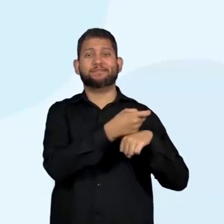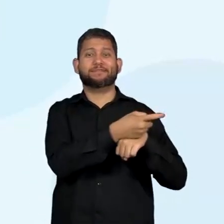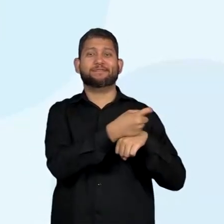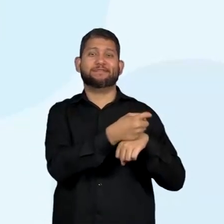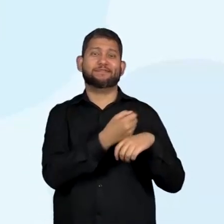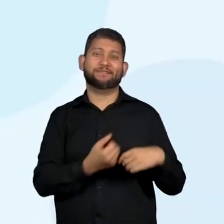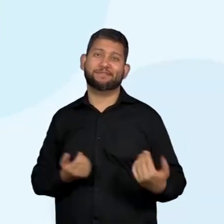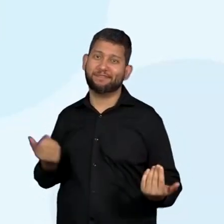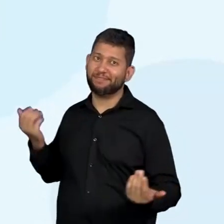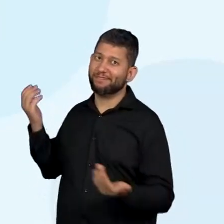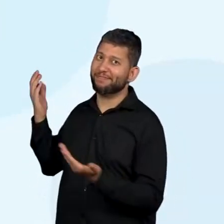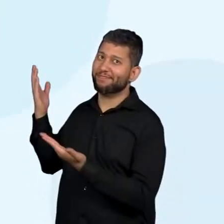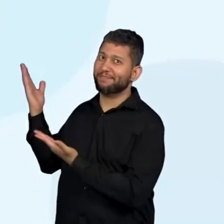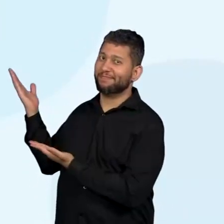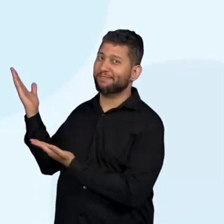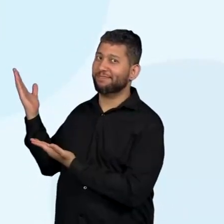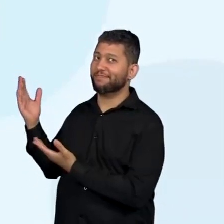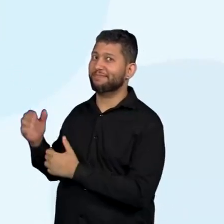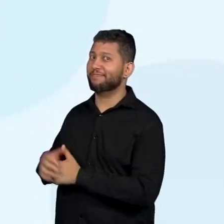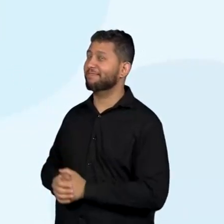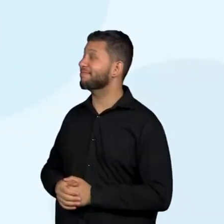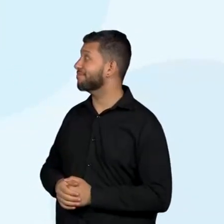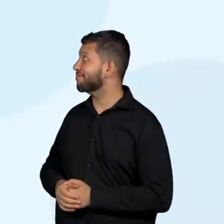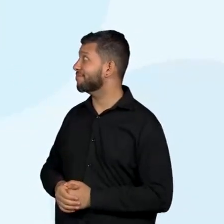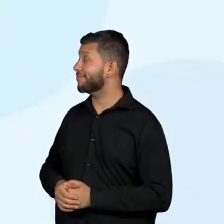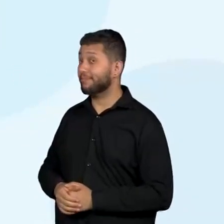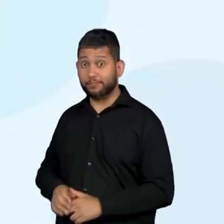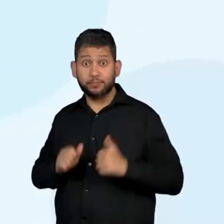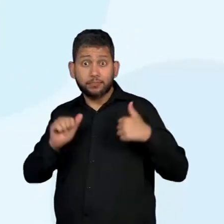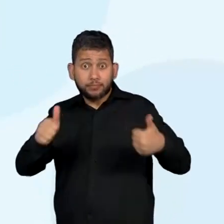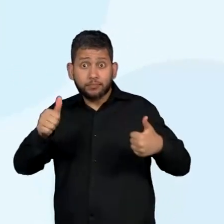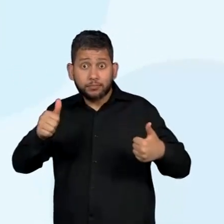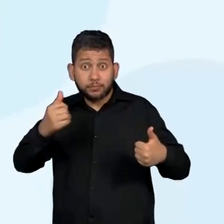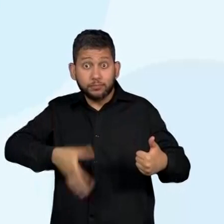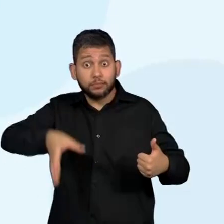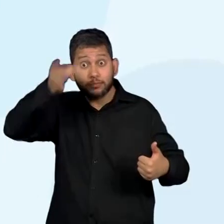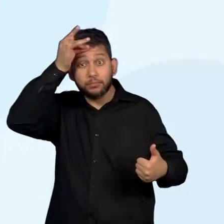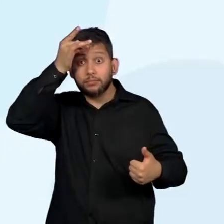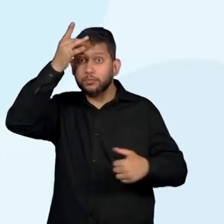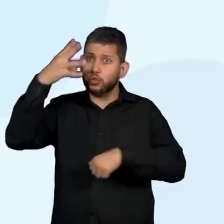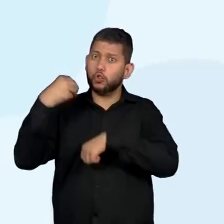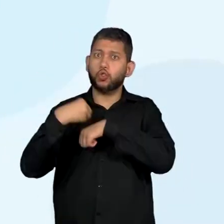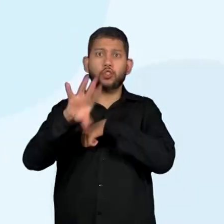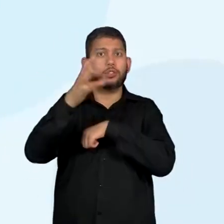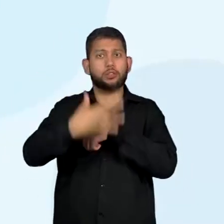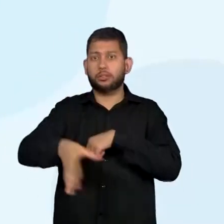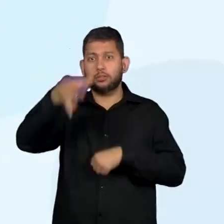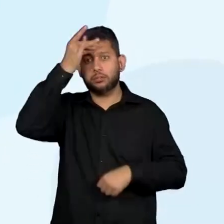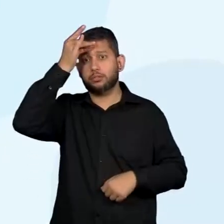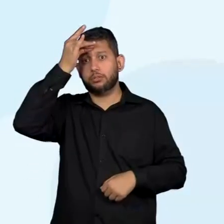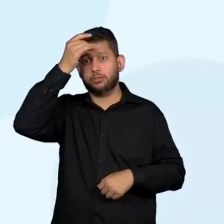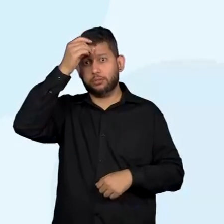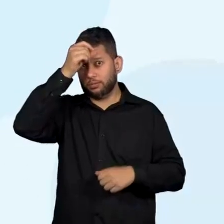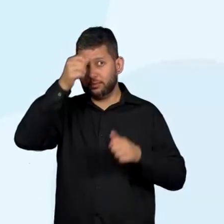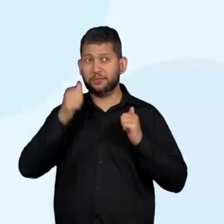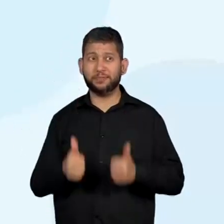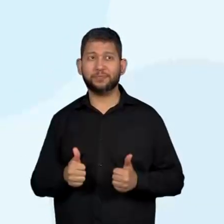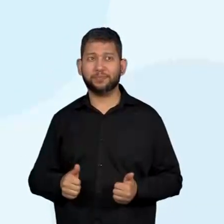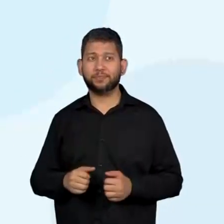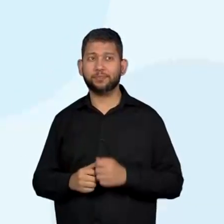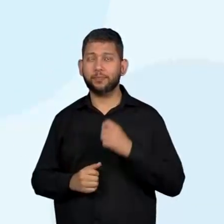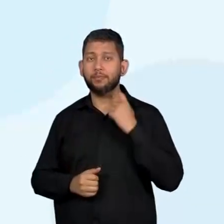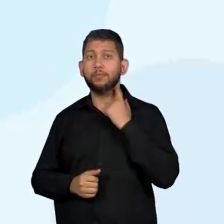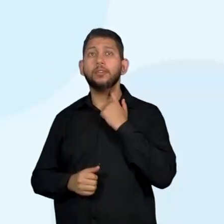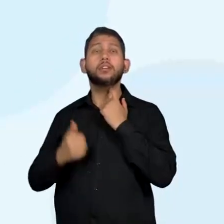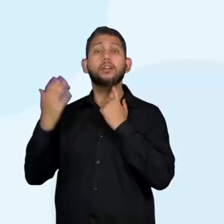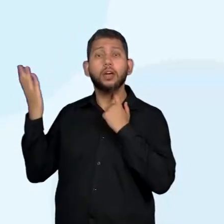empregamos o esse com C. Então, essa aqui é a nossa super dica para não esquecer.